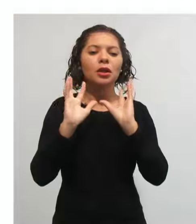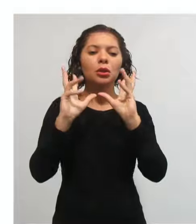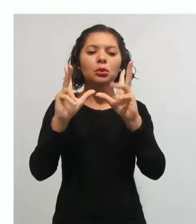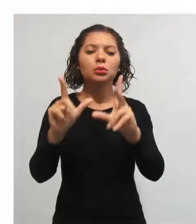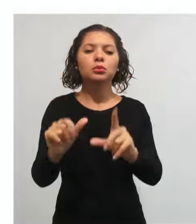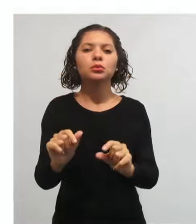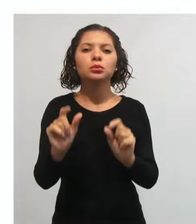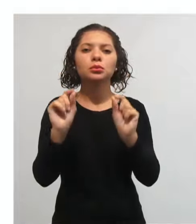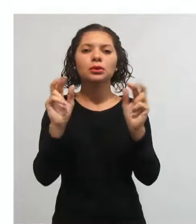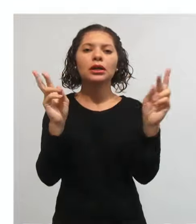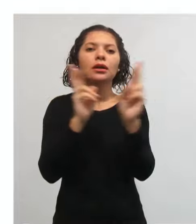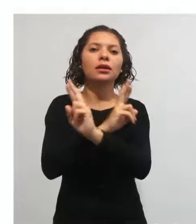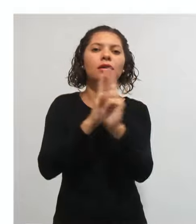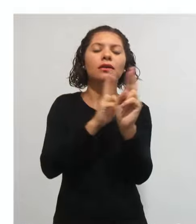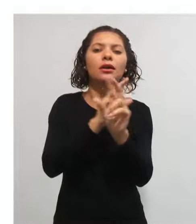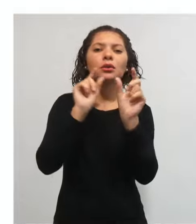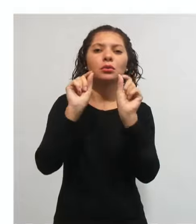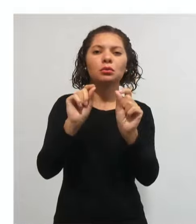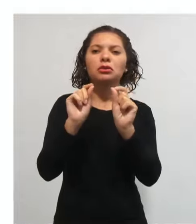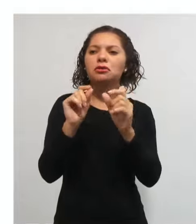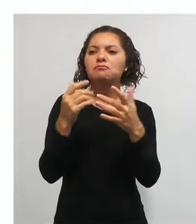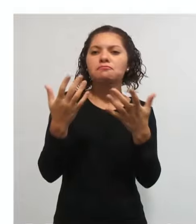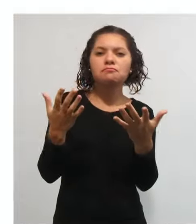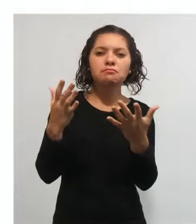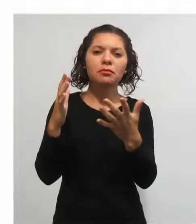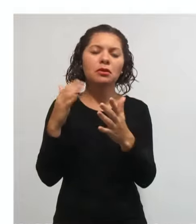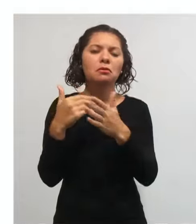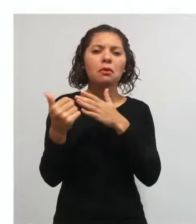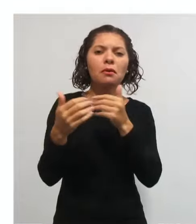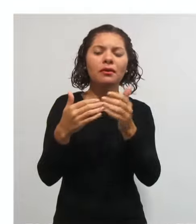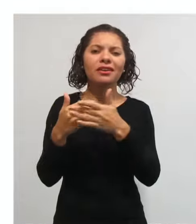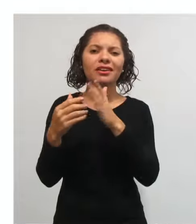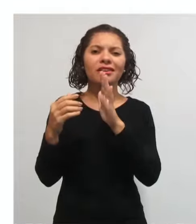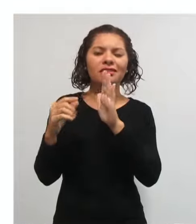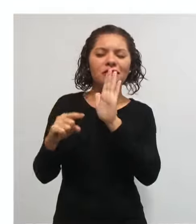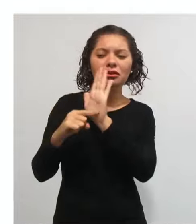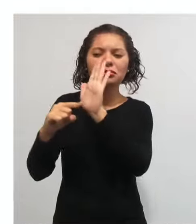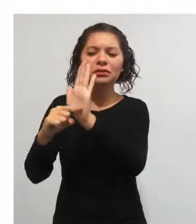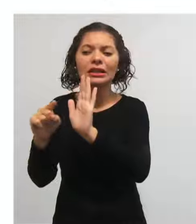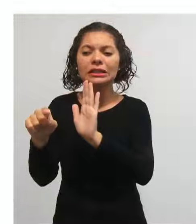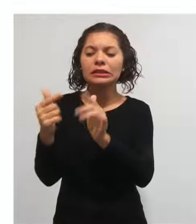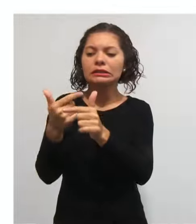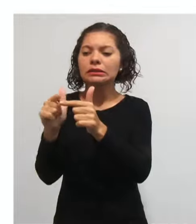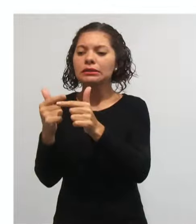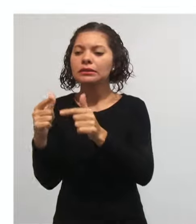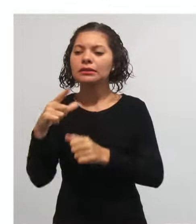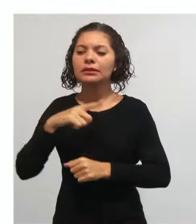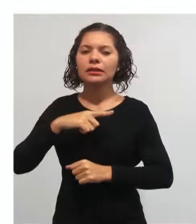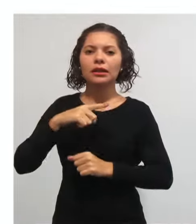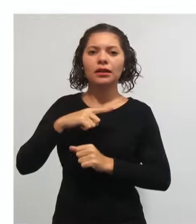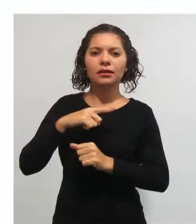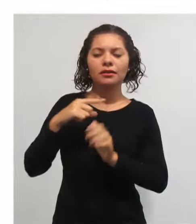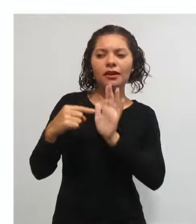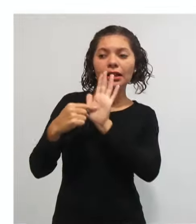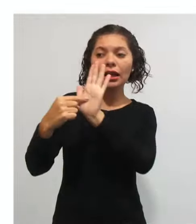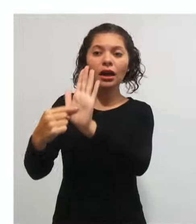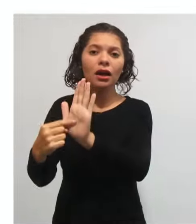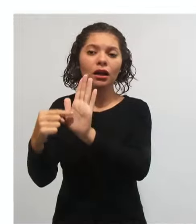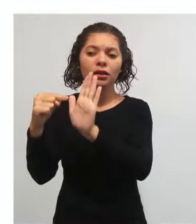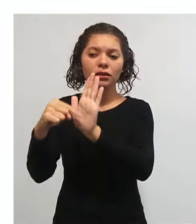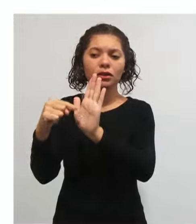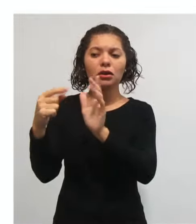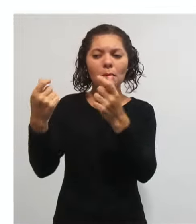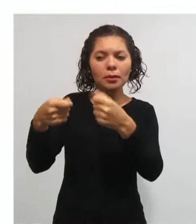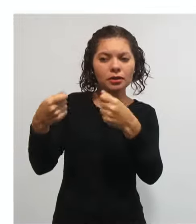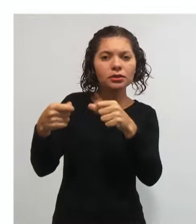aí eh atender a um Anseio a uma uma solução de um problema ou que vai ofertar valor para uma